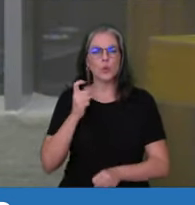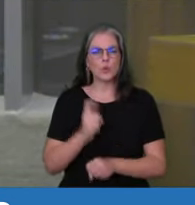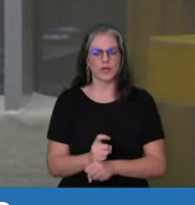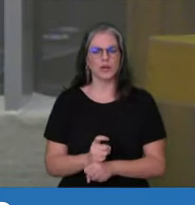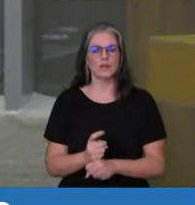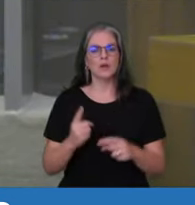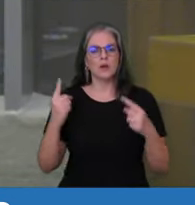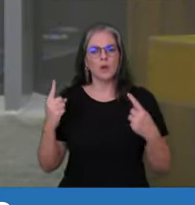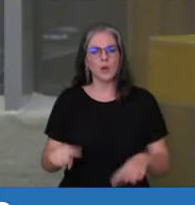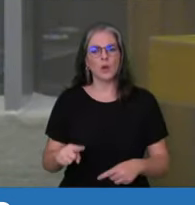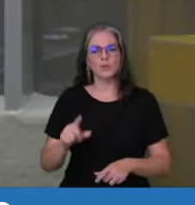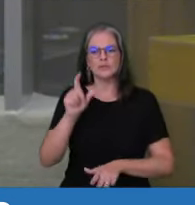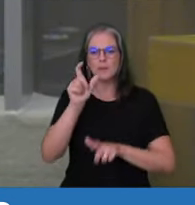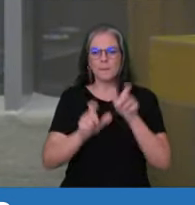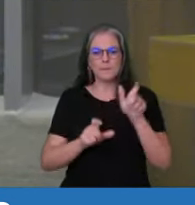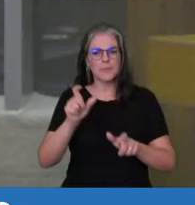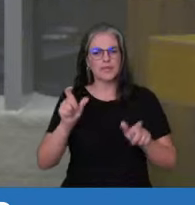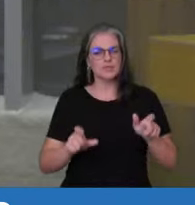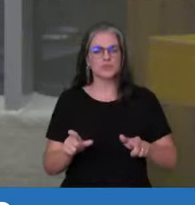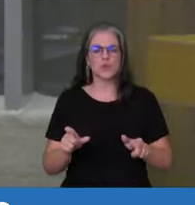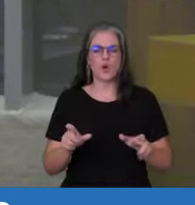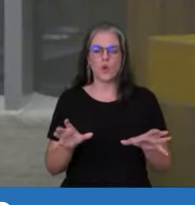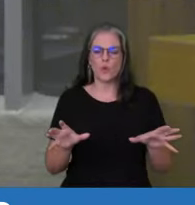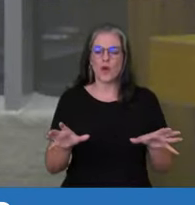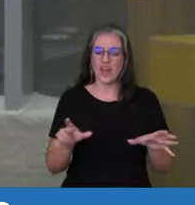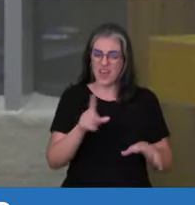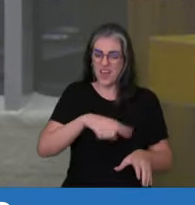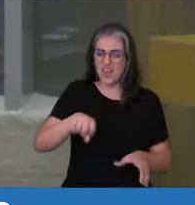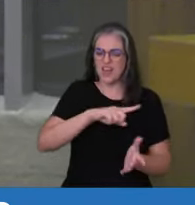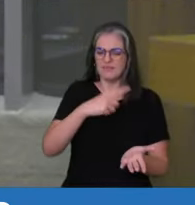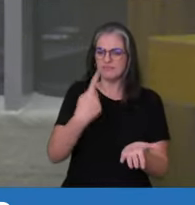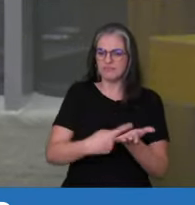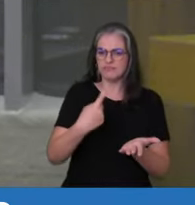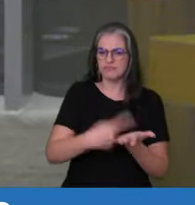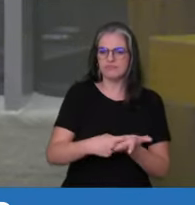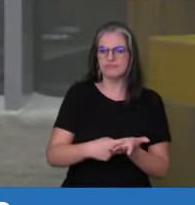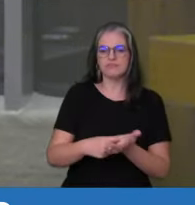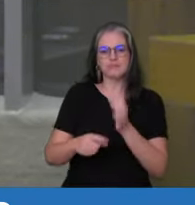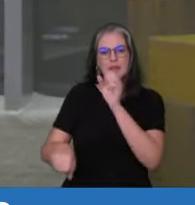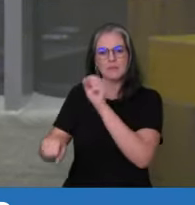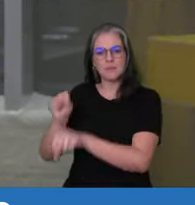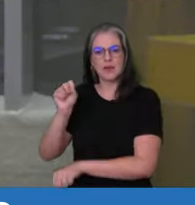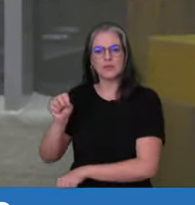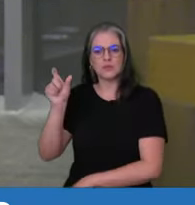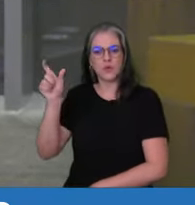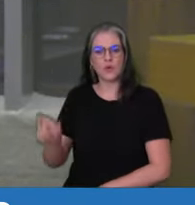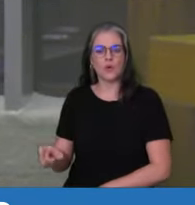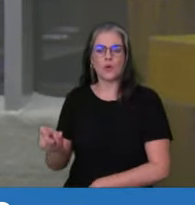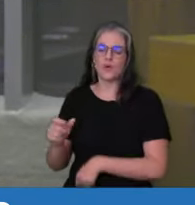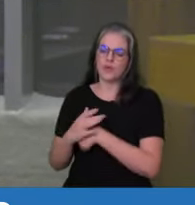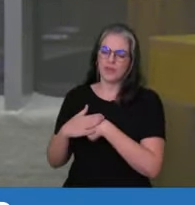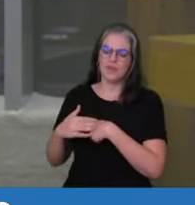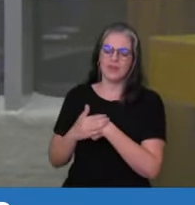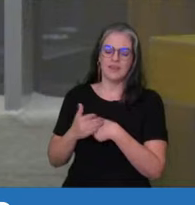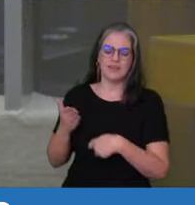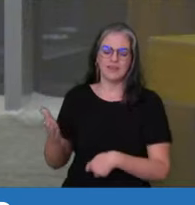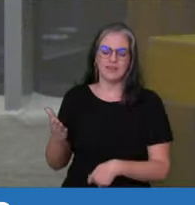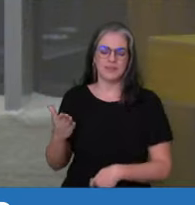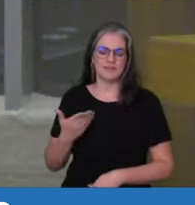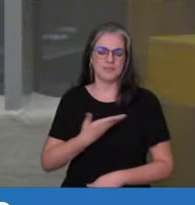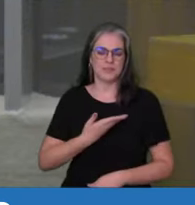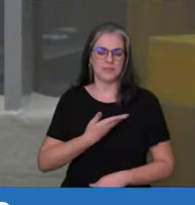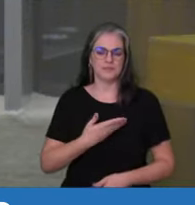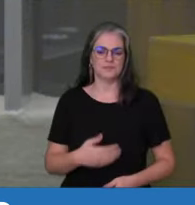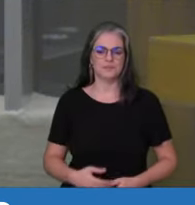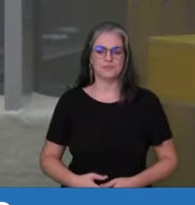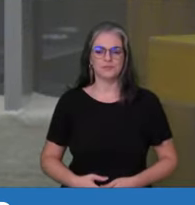que apertaram junto o gatilho, que tombaram a nossa querida companheira.